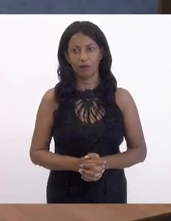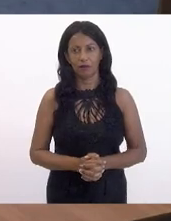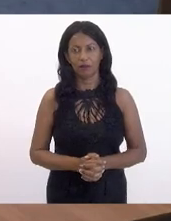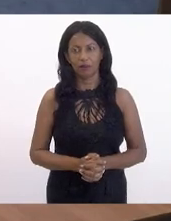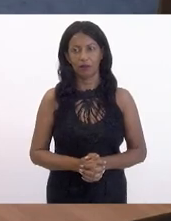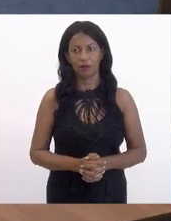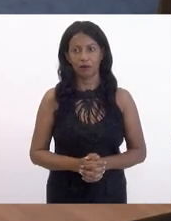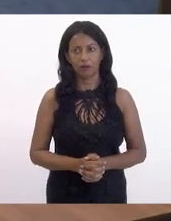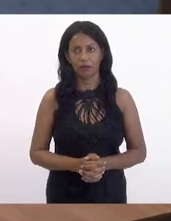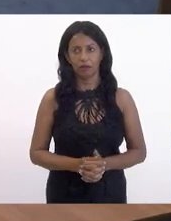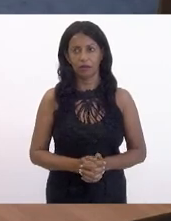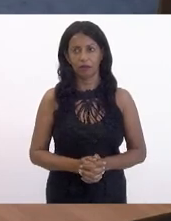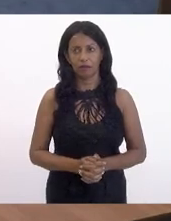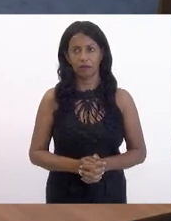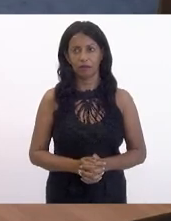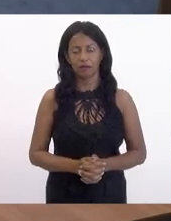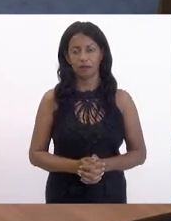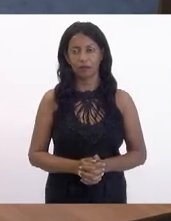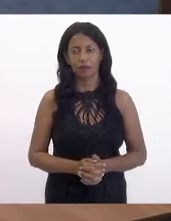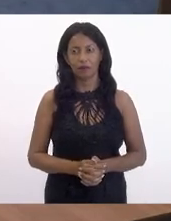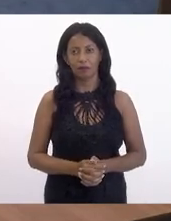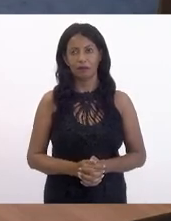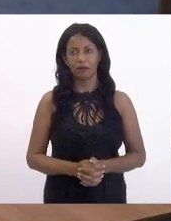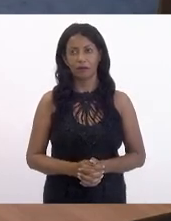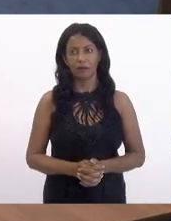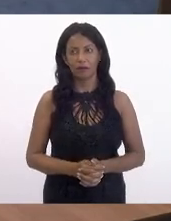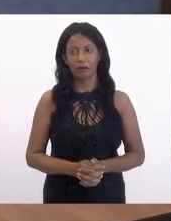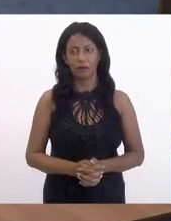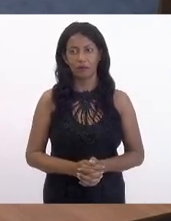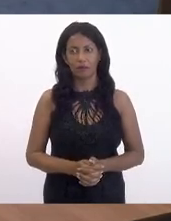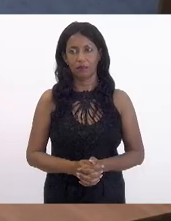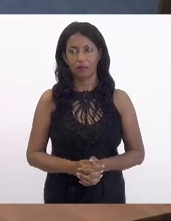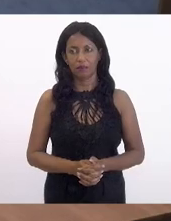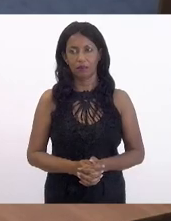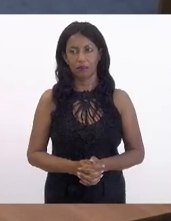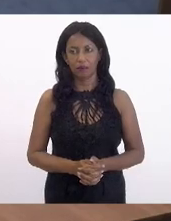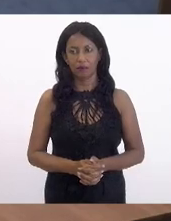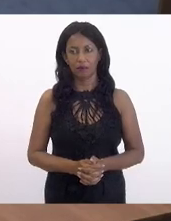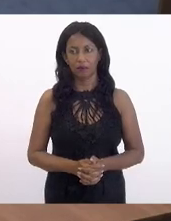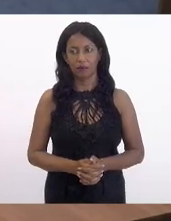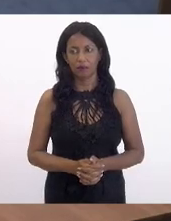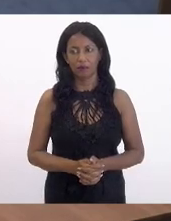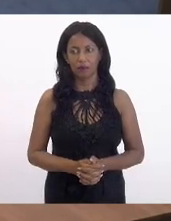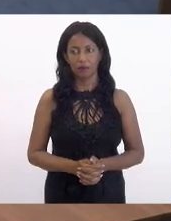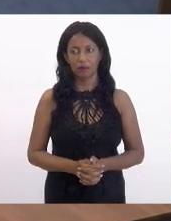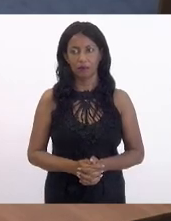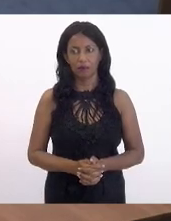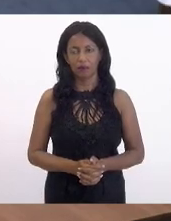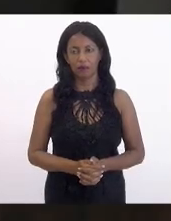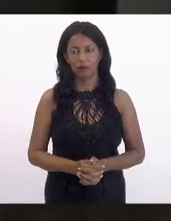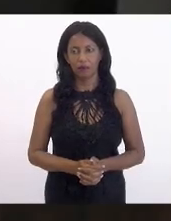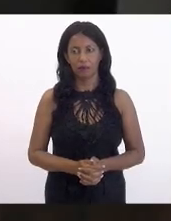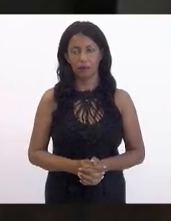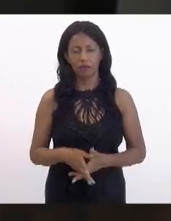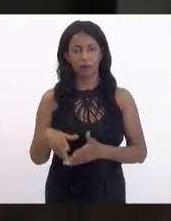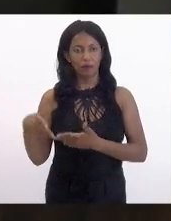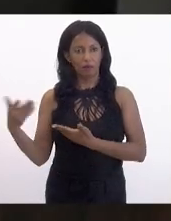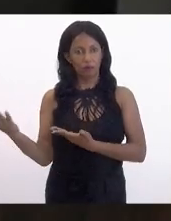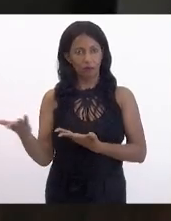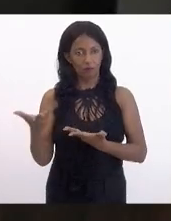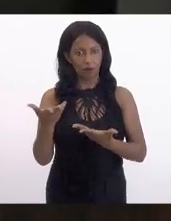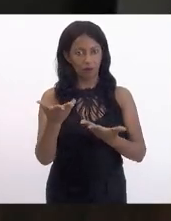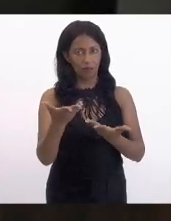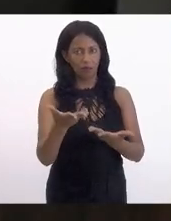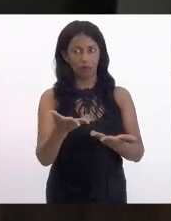do Forró vol 1 o próximo orador